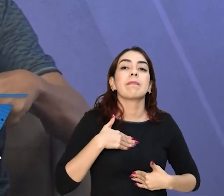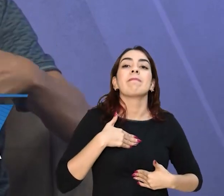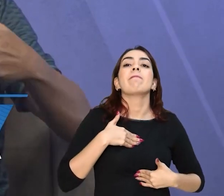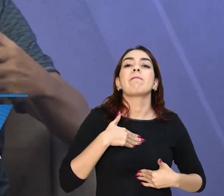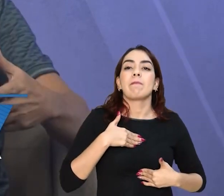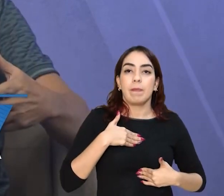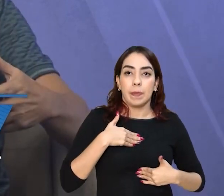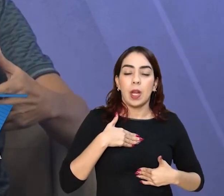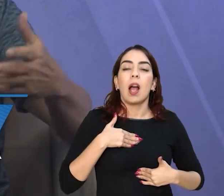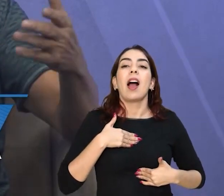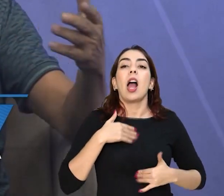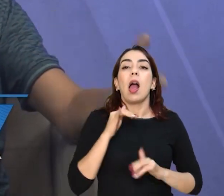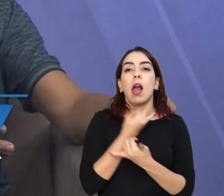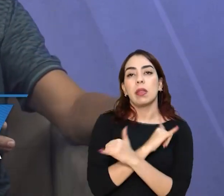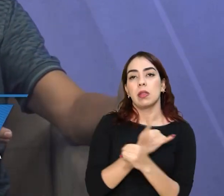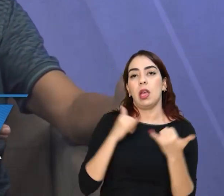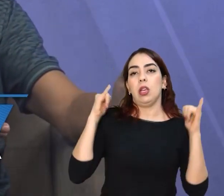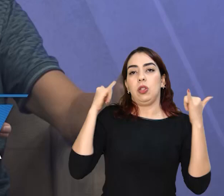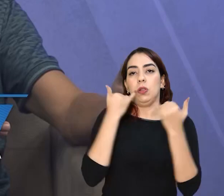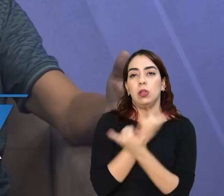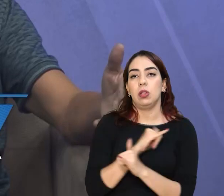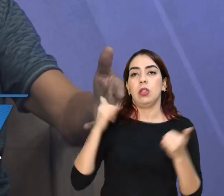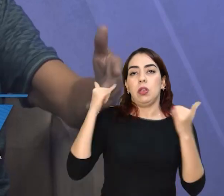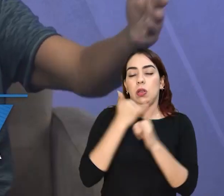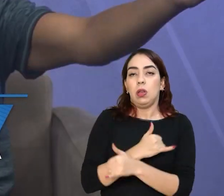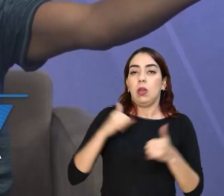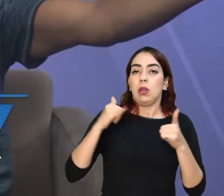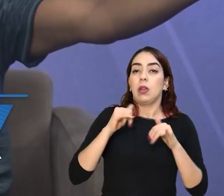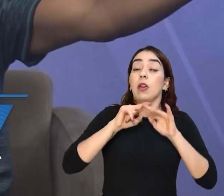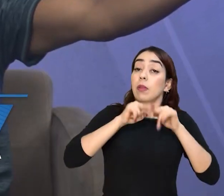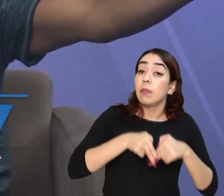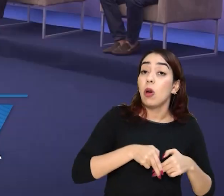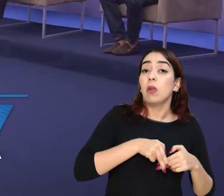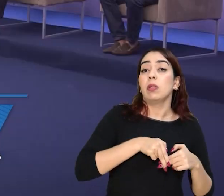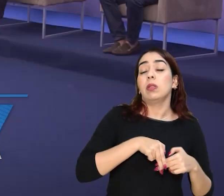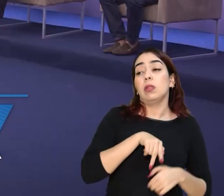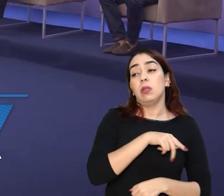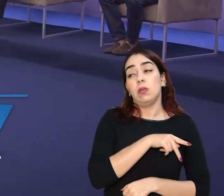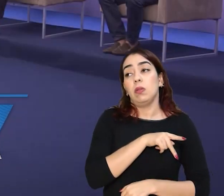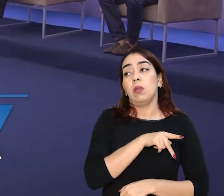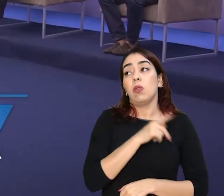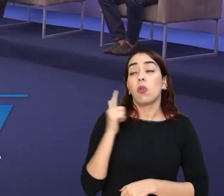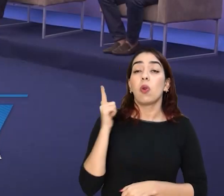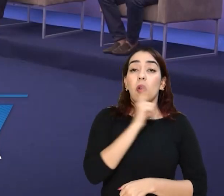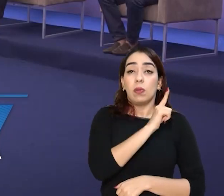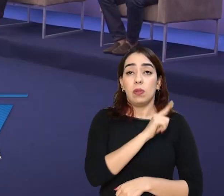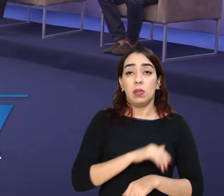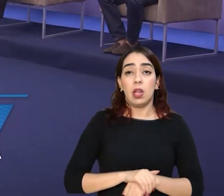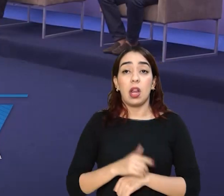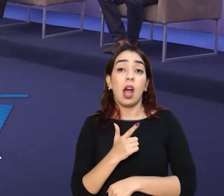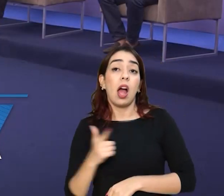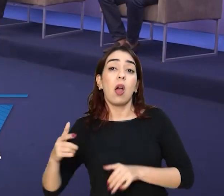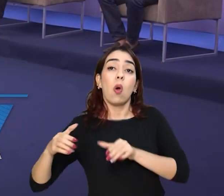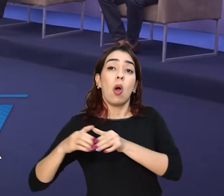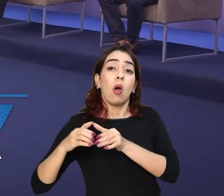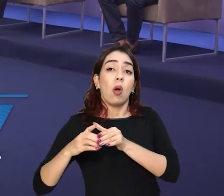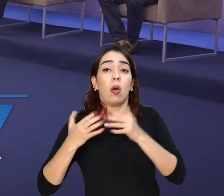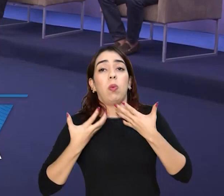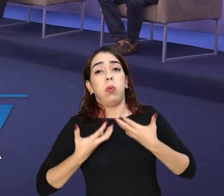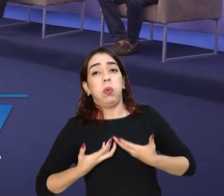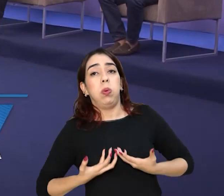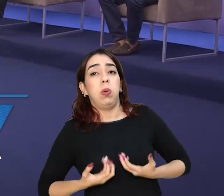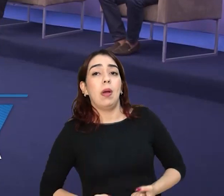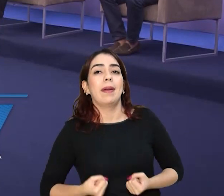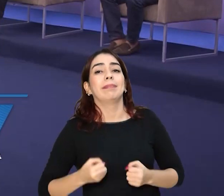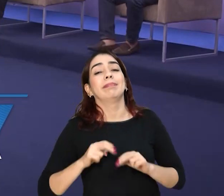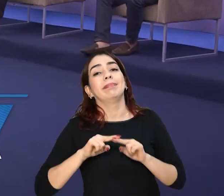time desgastado, ainda é muito melhor fisicamente que os outros. E você vê o Bahia se arrastando. Não, e dificilmente perde jogo, né? Não, é isso que eu estou falando.